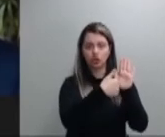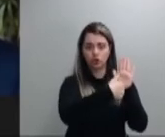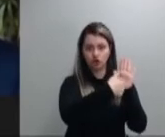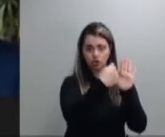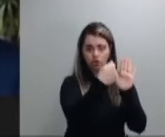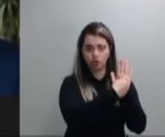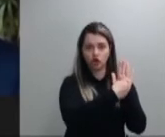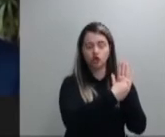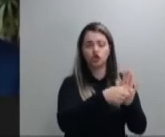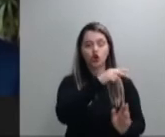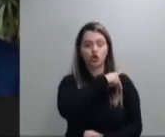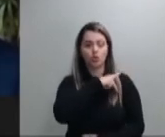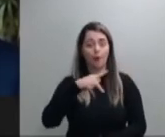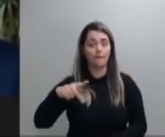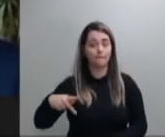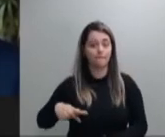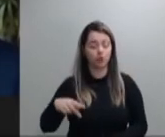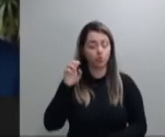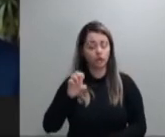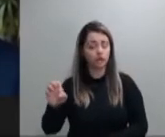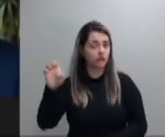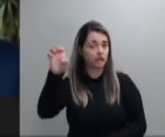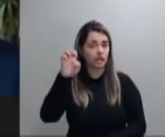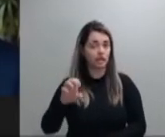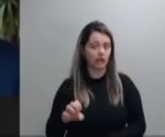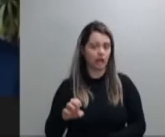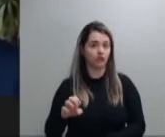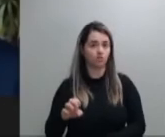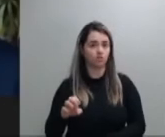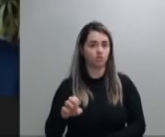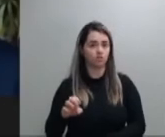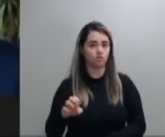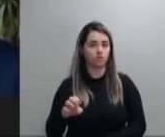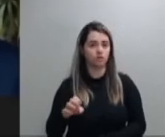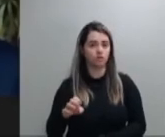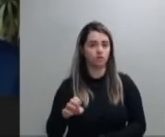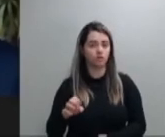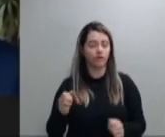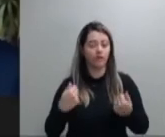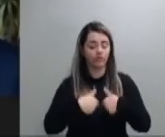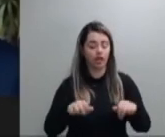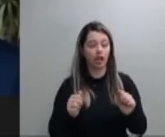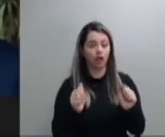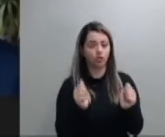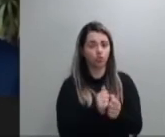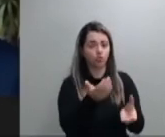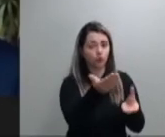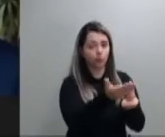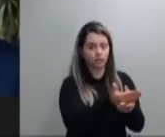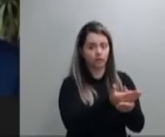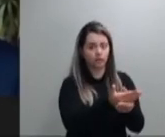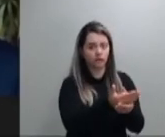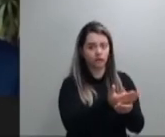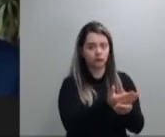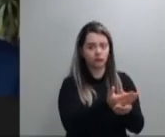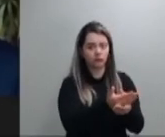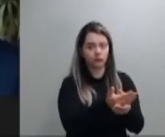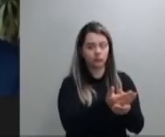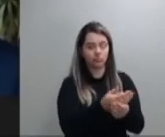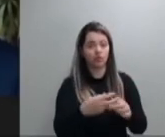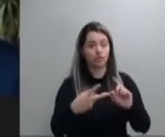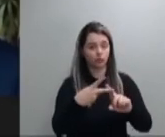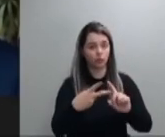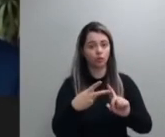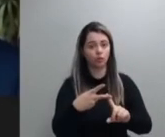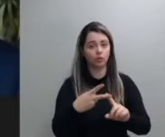mesmo quando o Estado participar da demanda então vejam que a questão registral é matéria na segunda sessão